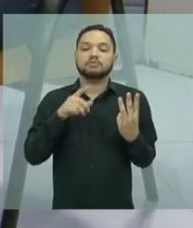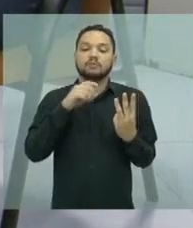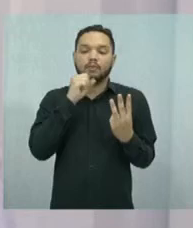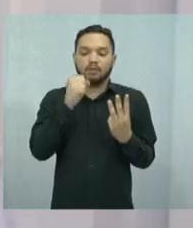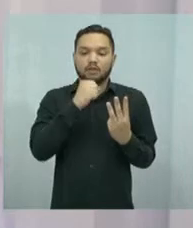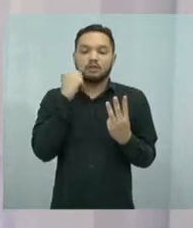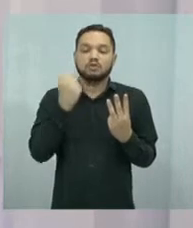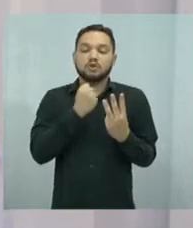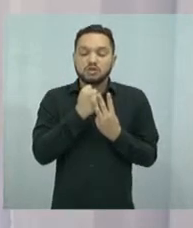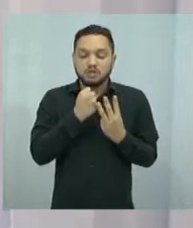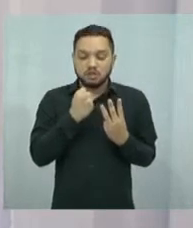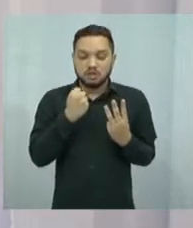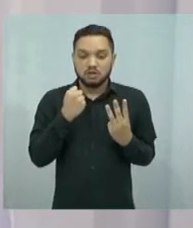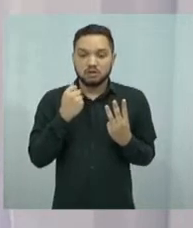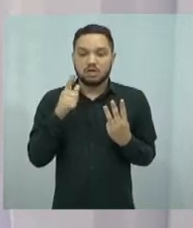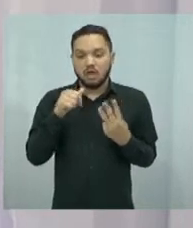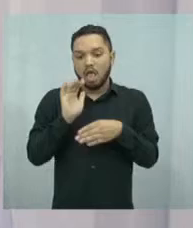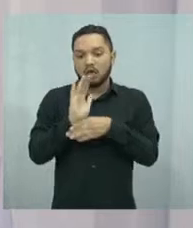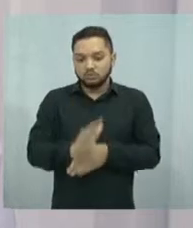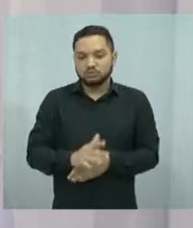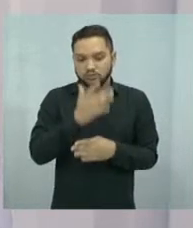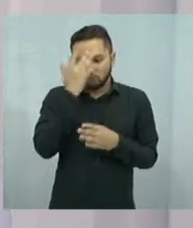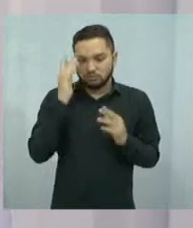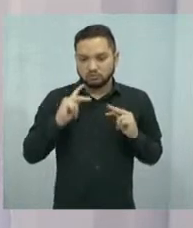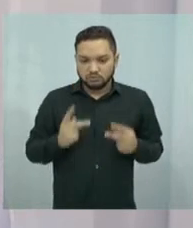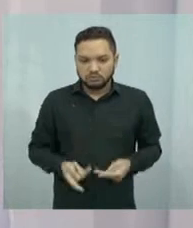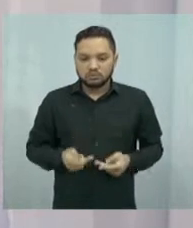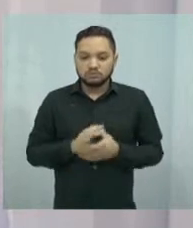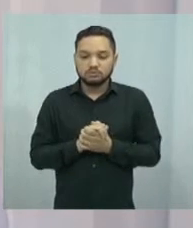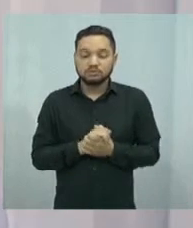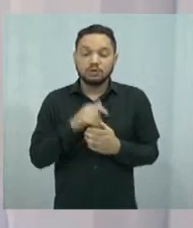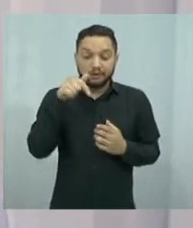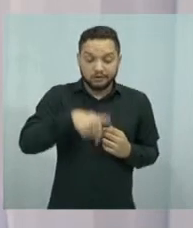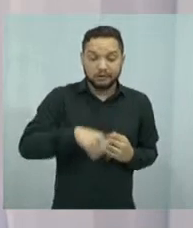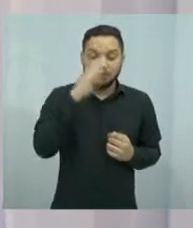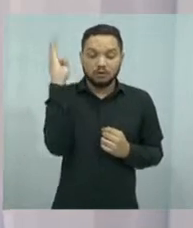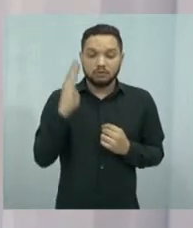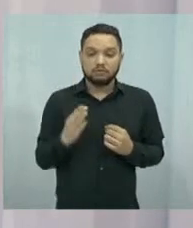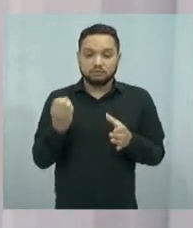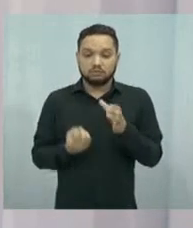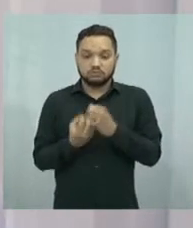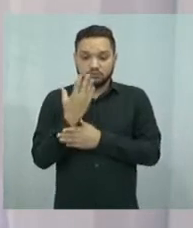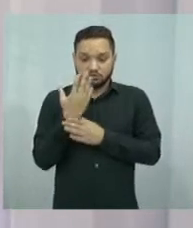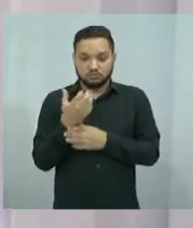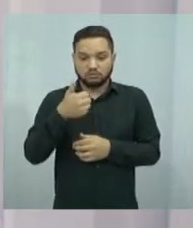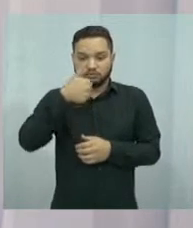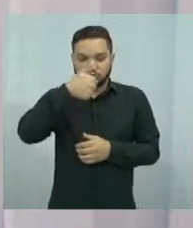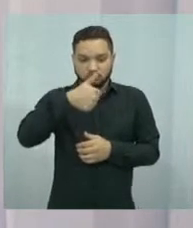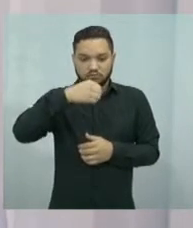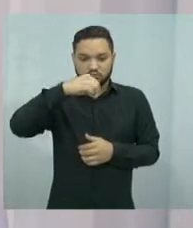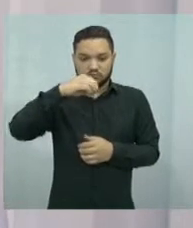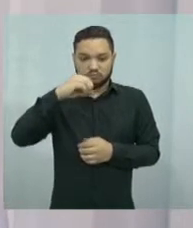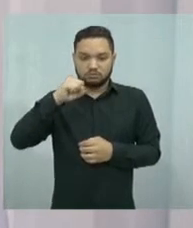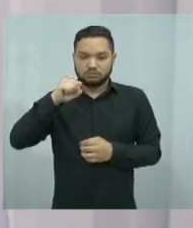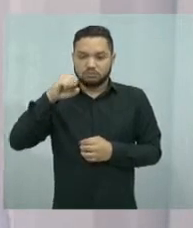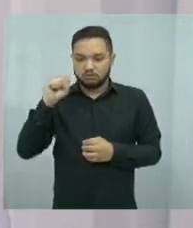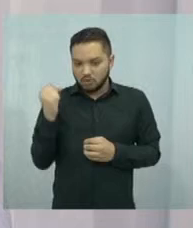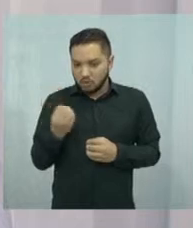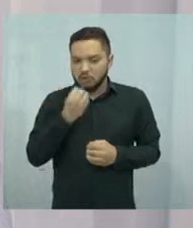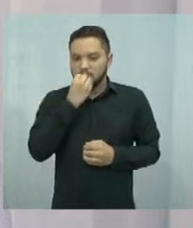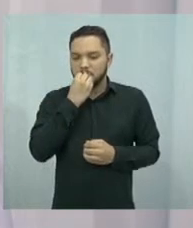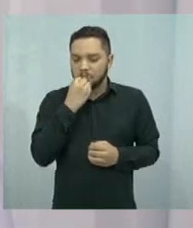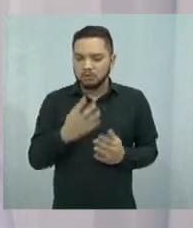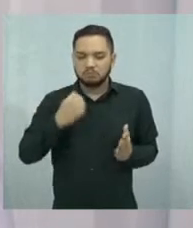sociedades nacionais de ajuda humanitária. Né? A Cruz Vermelha no Brasil surge em 1908 e é um marco também